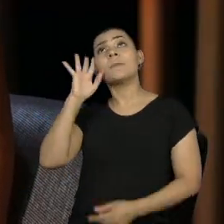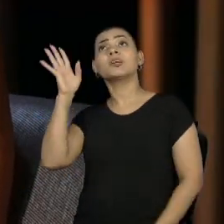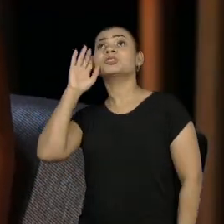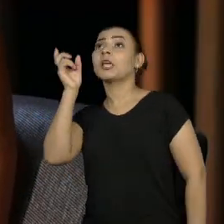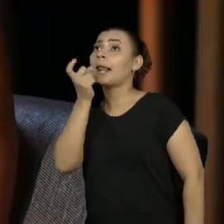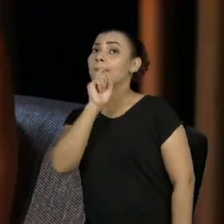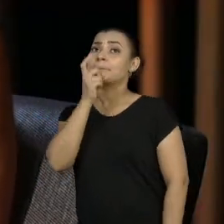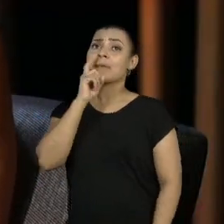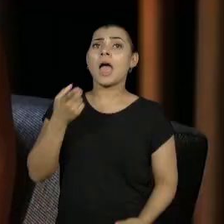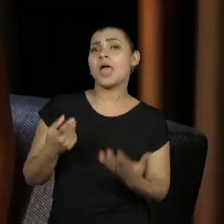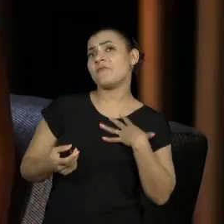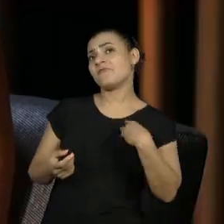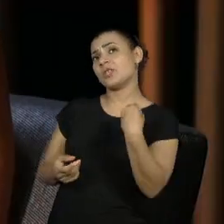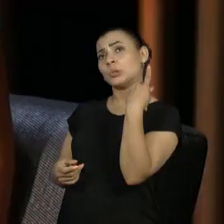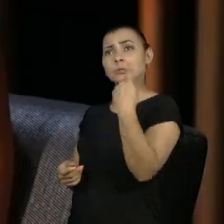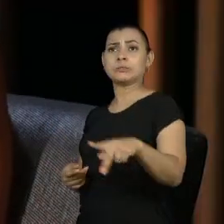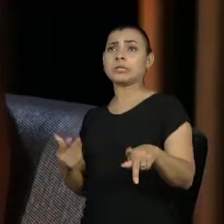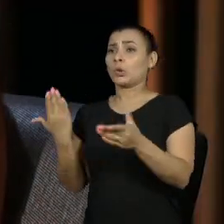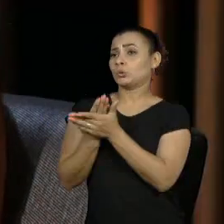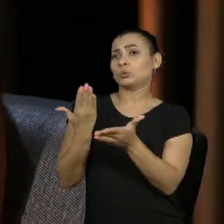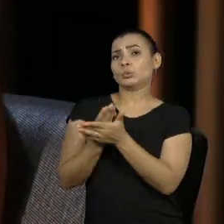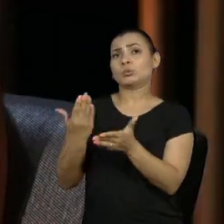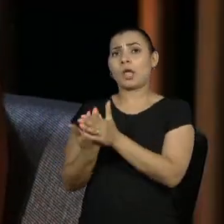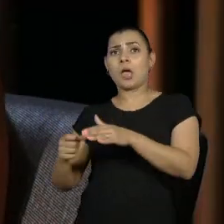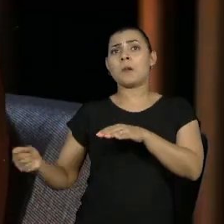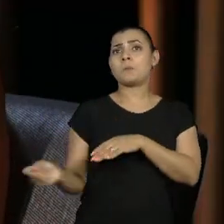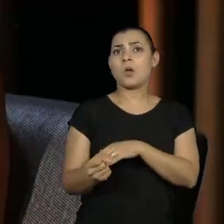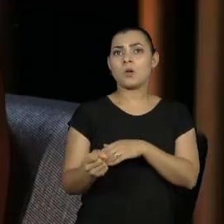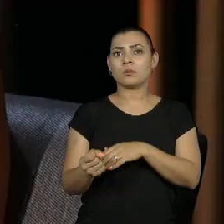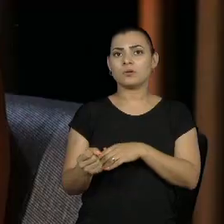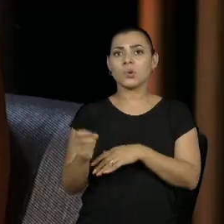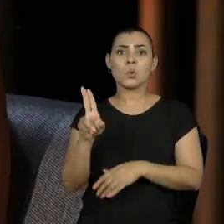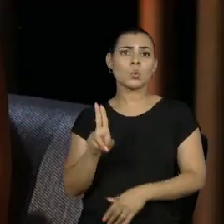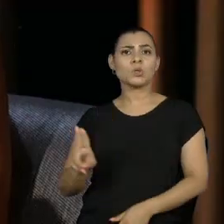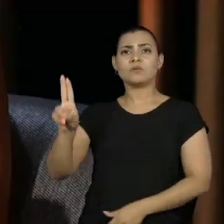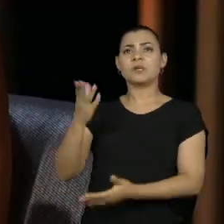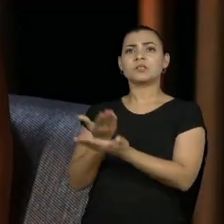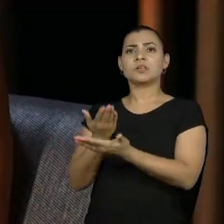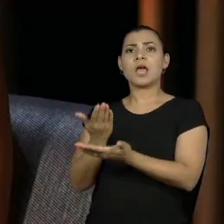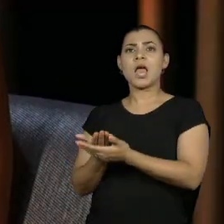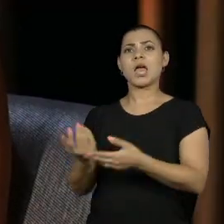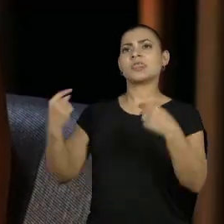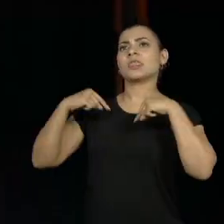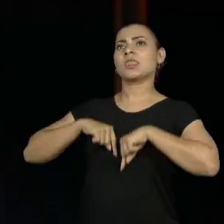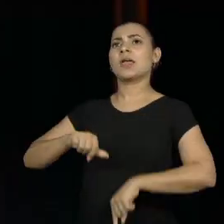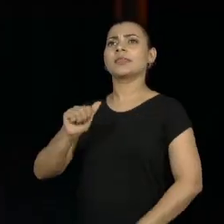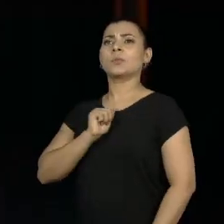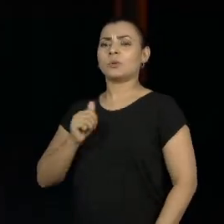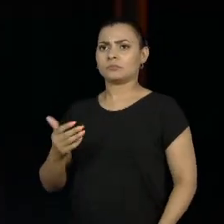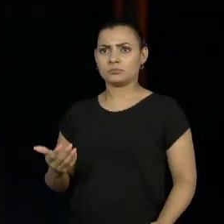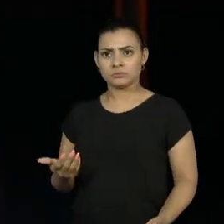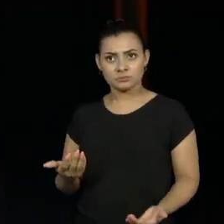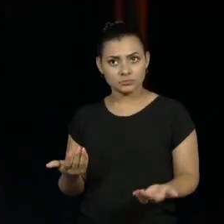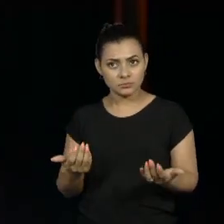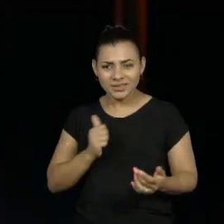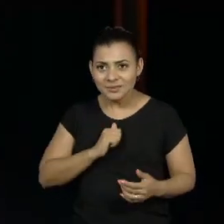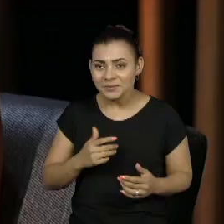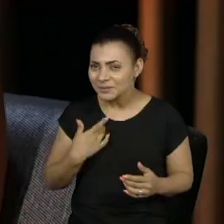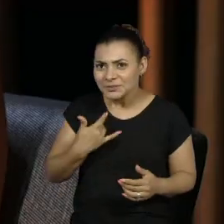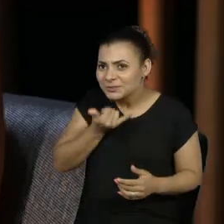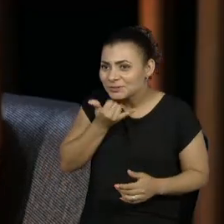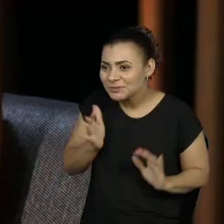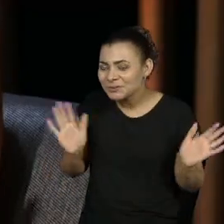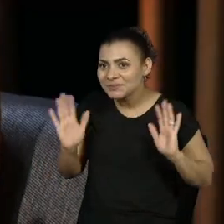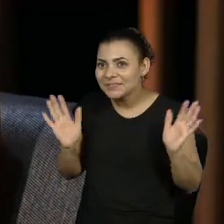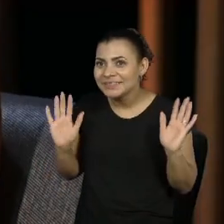pai se dedica ao seu filho faz ele estudar e ele entra e diz que vai entrar na universidade estudar antropologia E aí eu ver gente eu virei